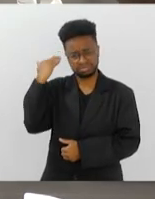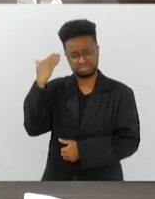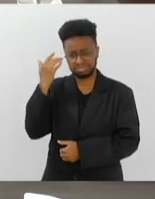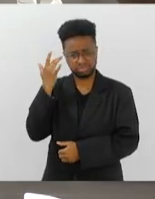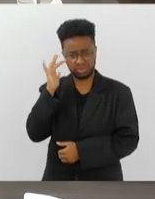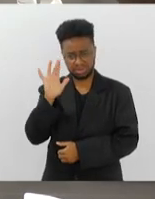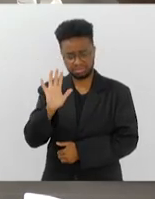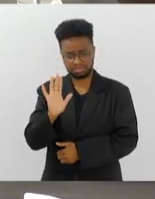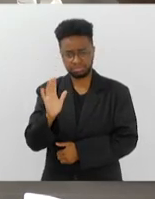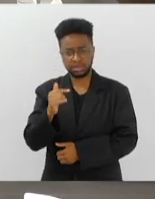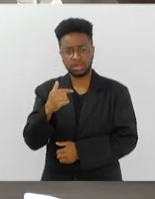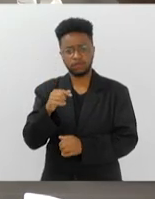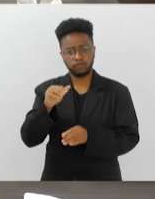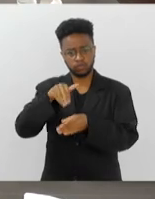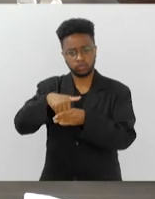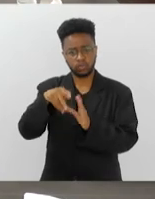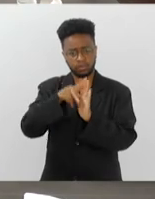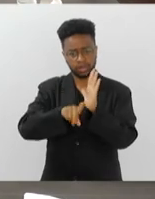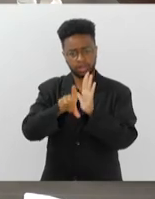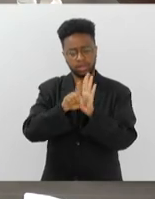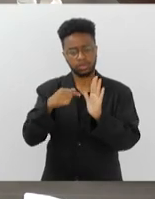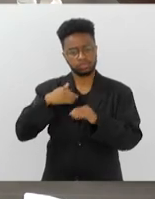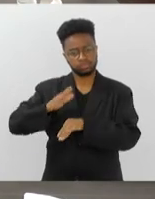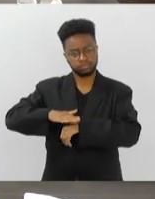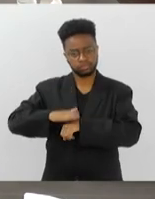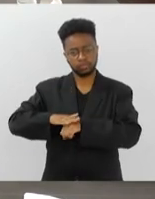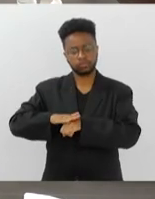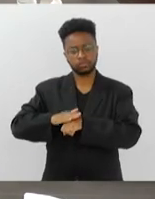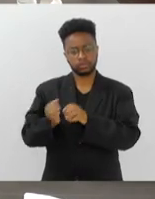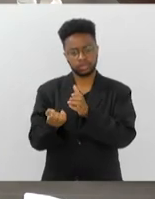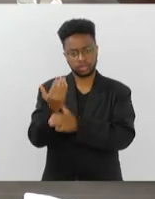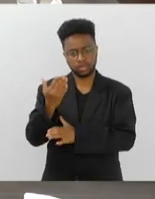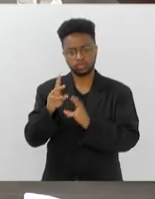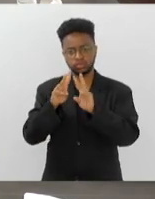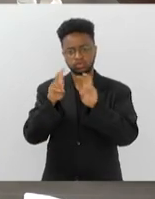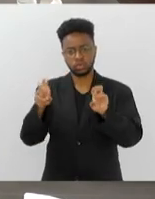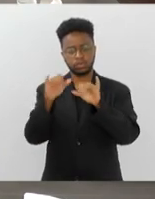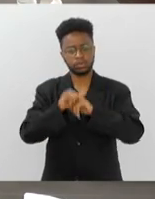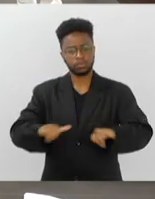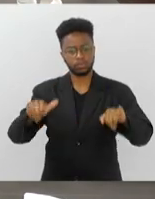PL, inclusive de minha autoria, que era sobre a questão da publicidade